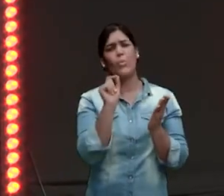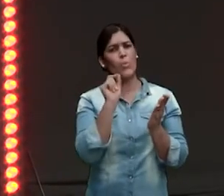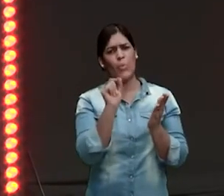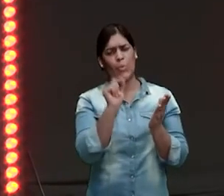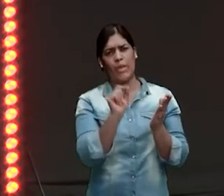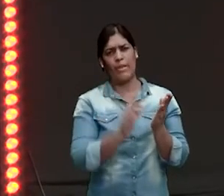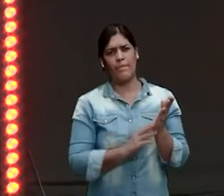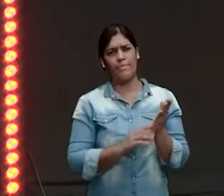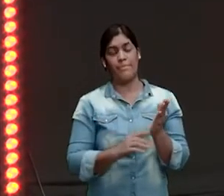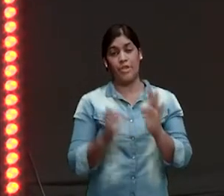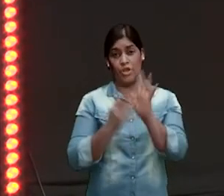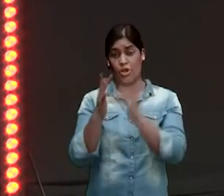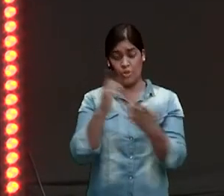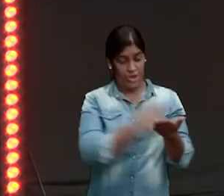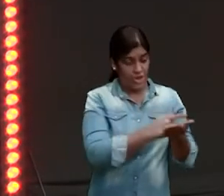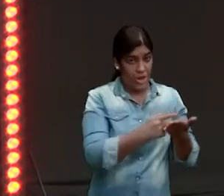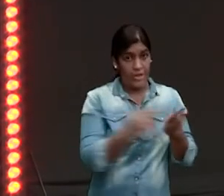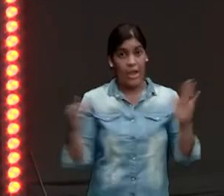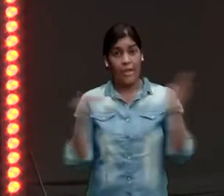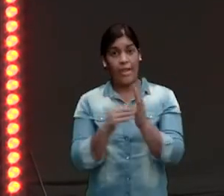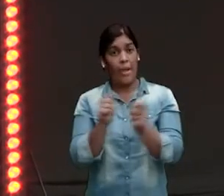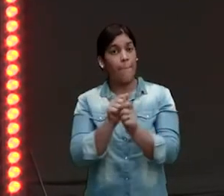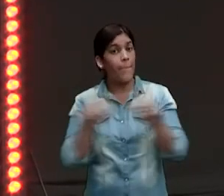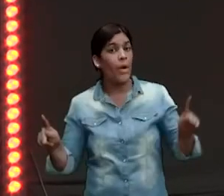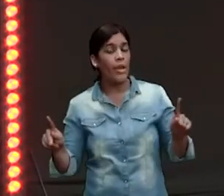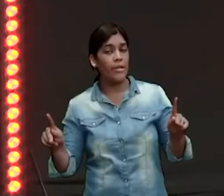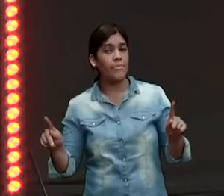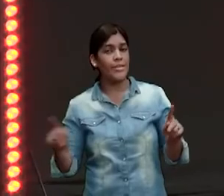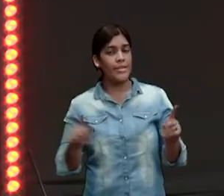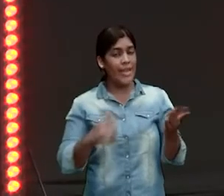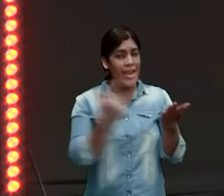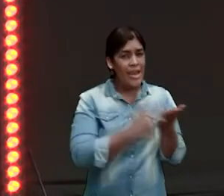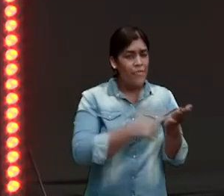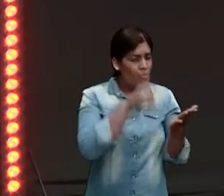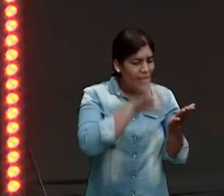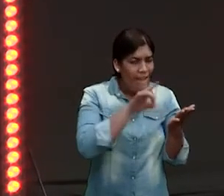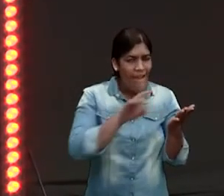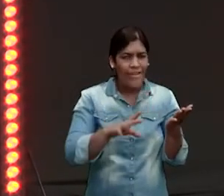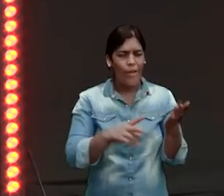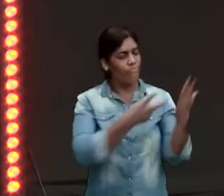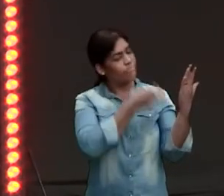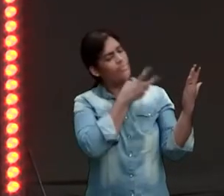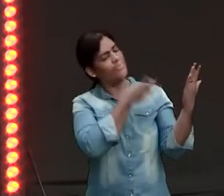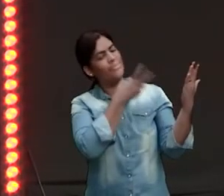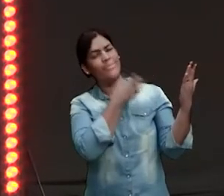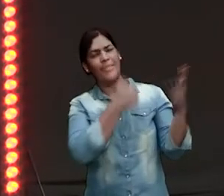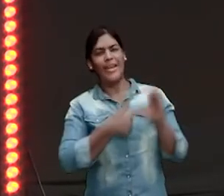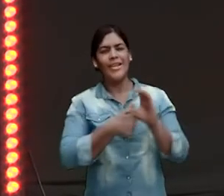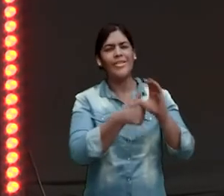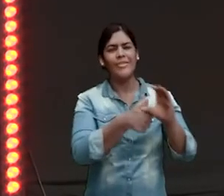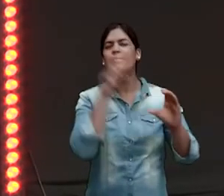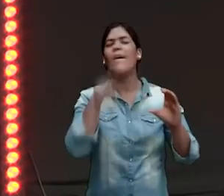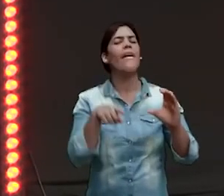do Gênesis ao apocalipse em cada livro da Bíblia o cristianismo é